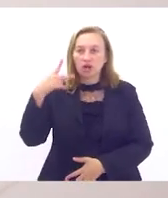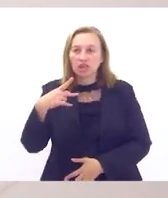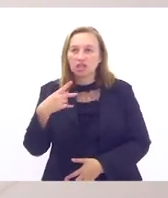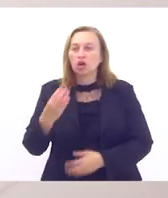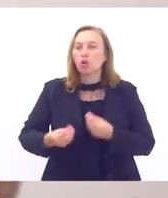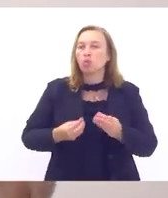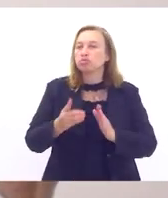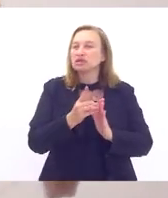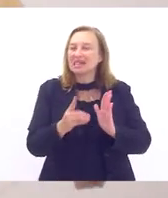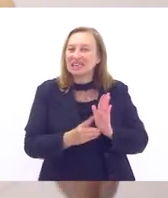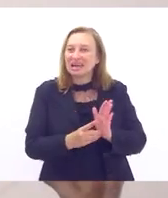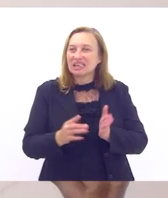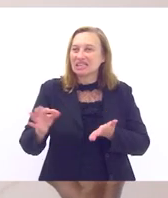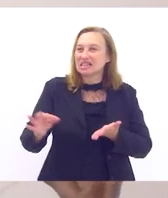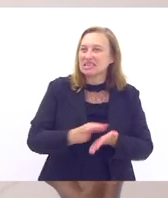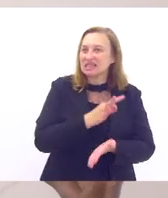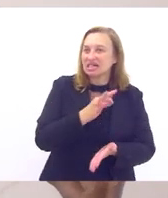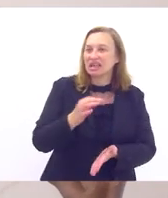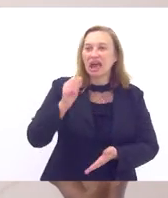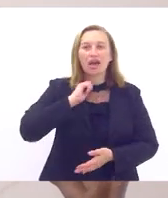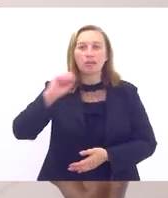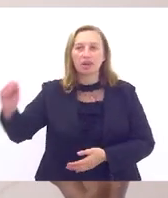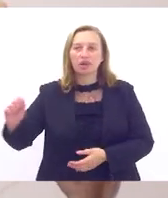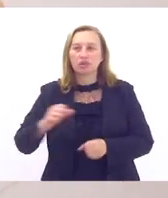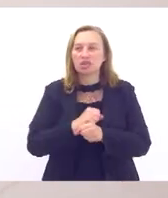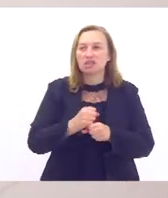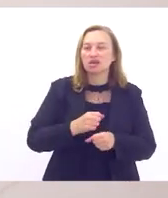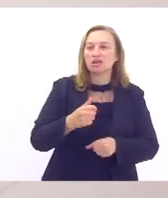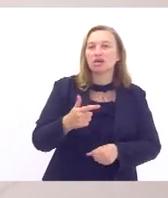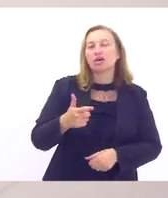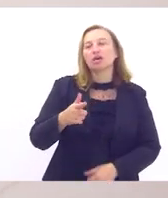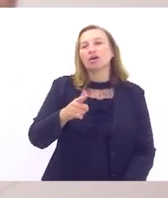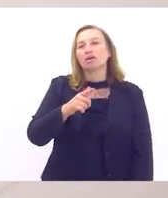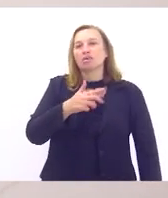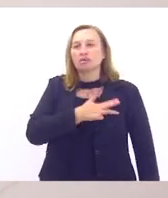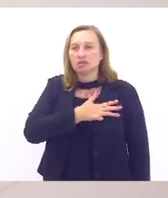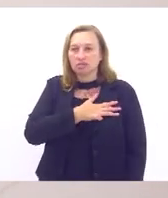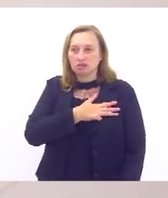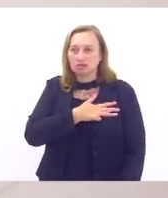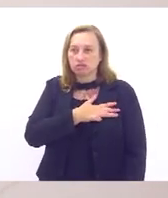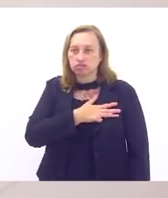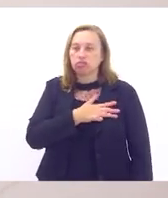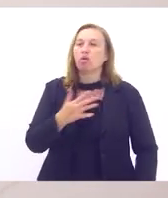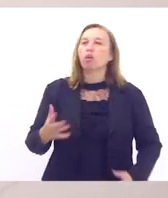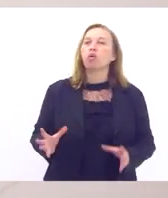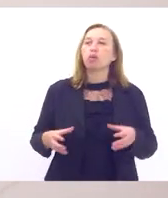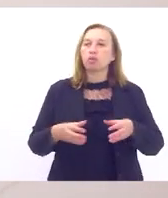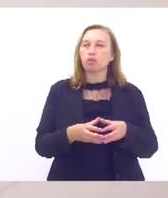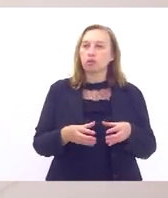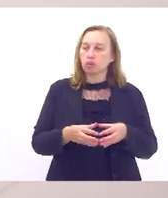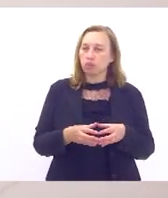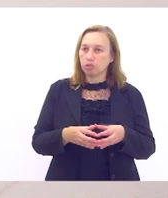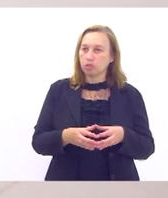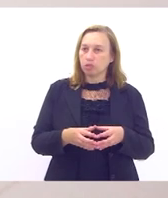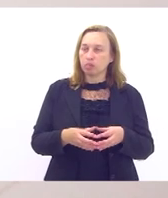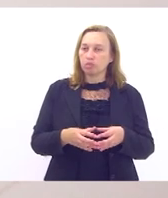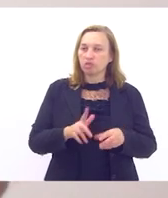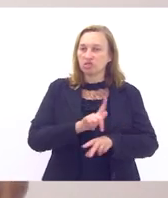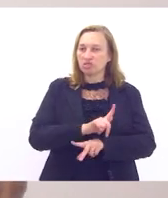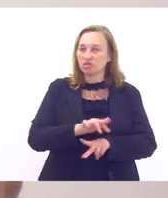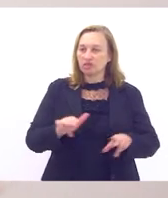o decreto assinado em abril deste ano pelo presidente da República, o presidente Lula, que estabeleceu, né, um comitê interministerial, são